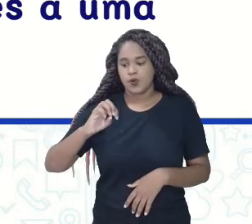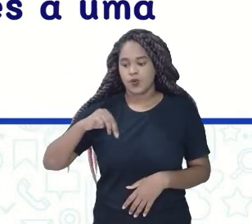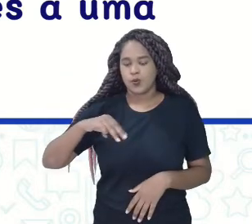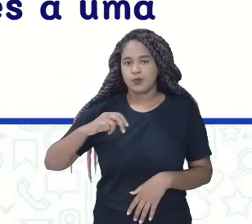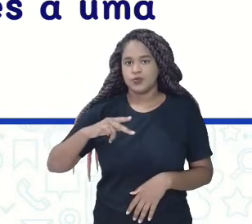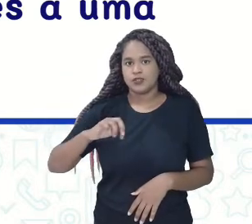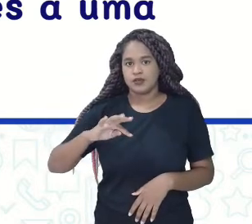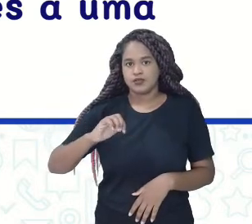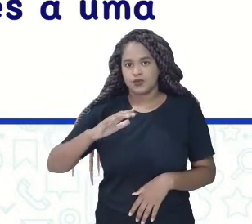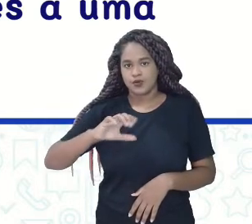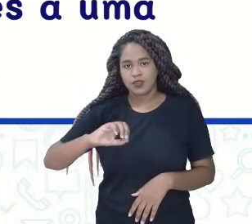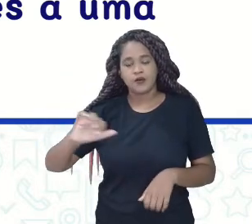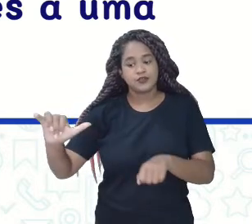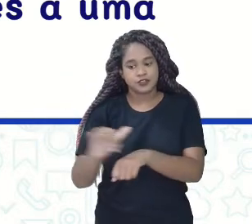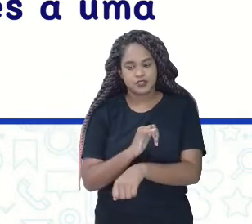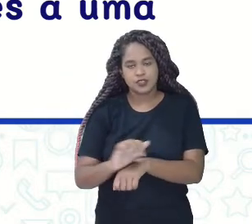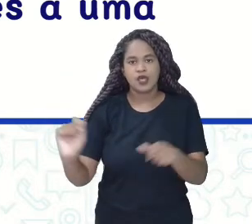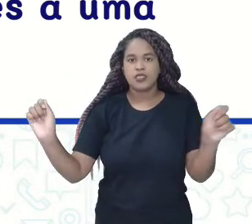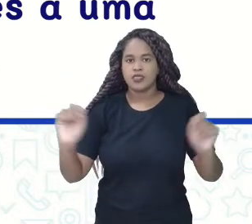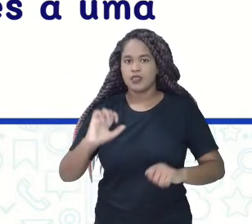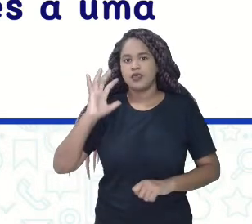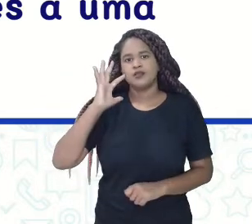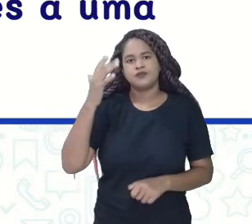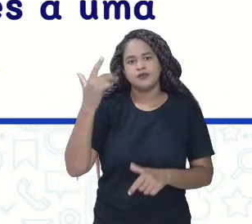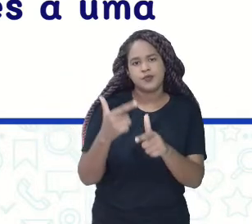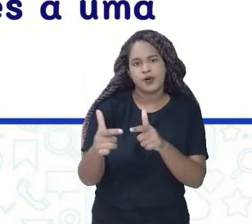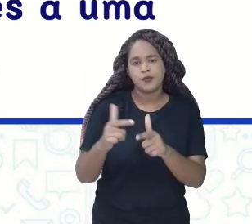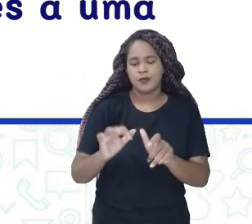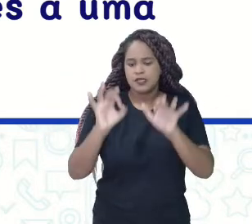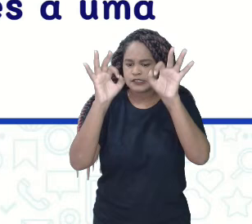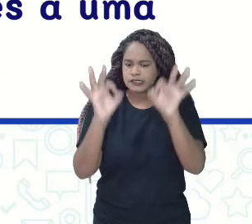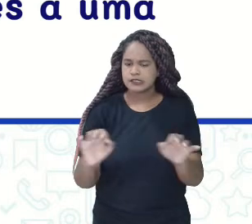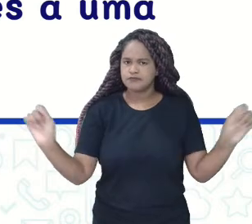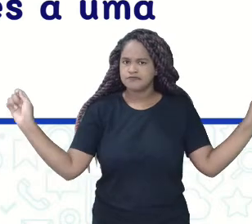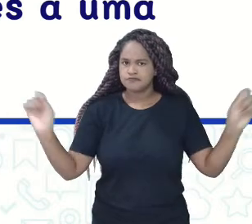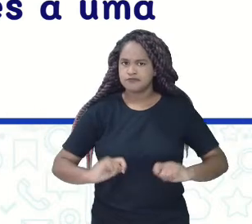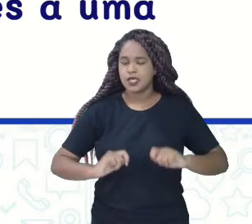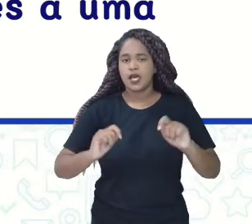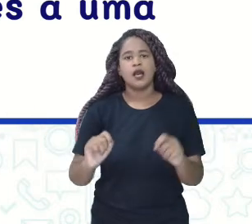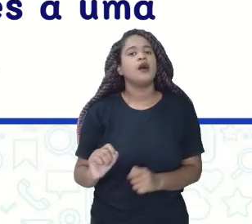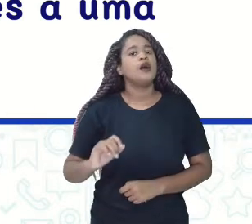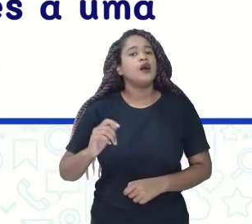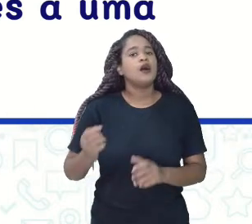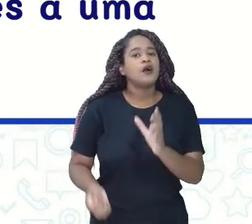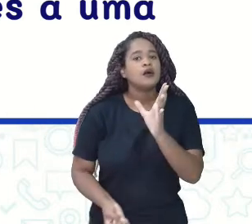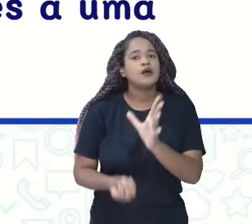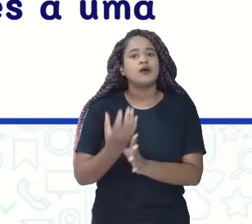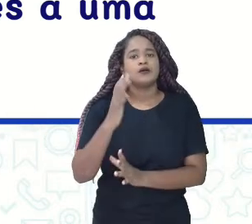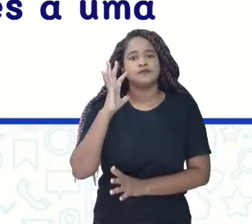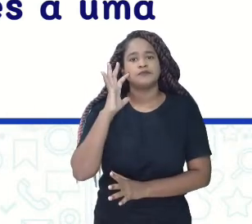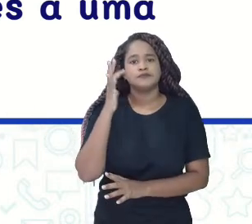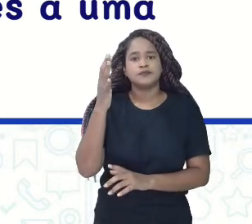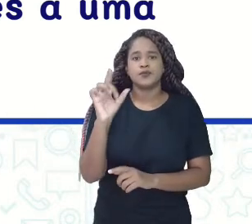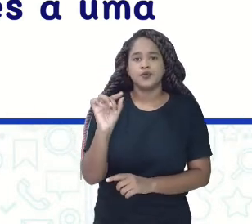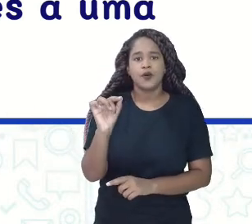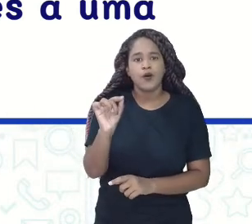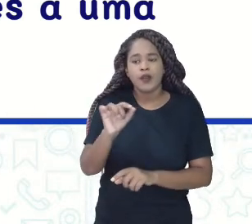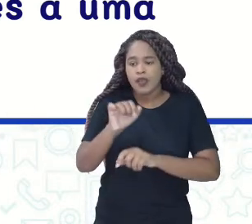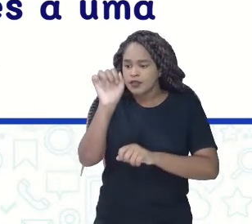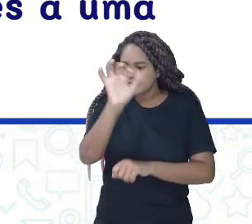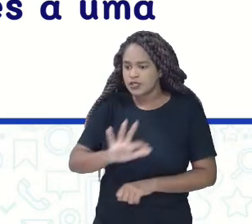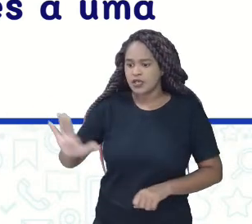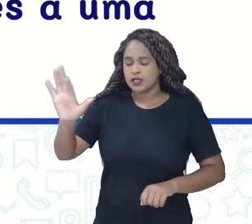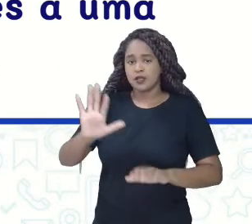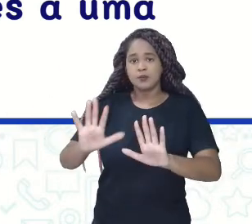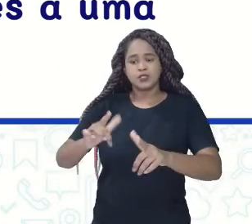estratégia que permite resolver problemas de forma eficiente, criando soluções genéricas para problemas variados,